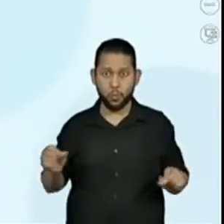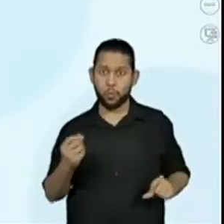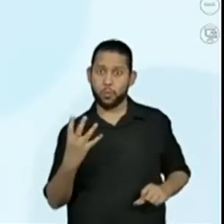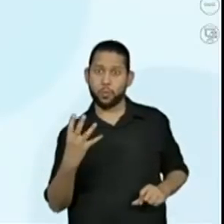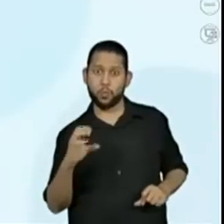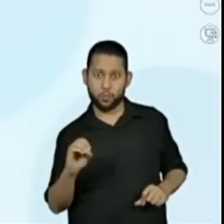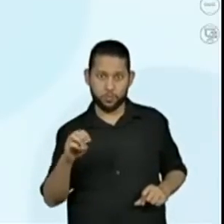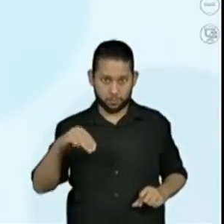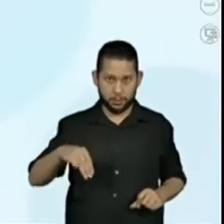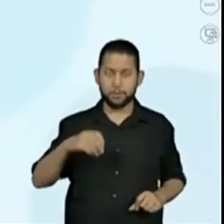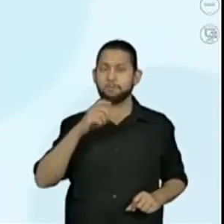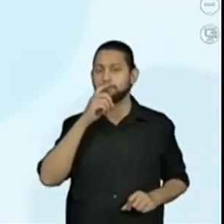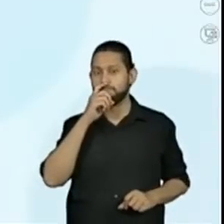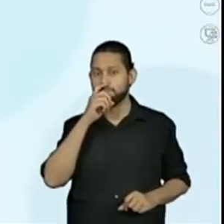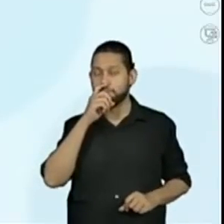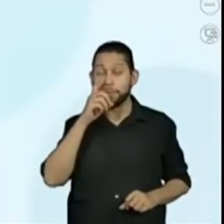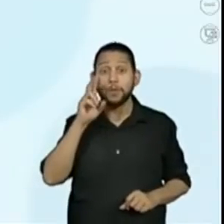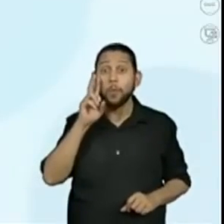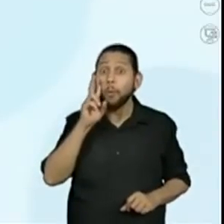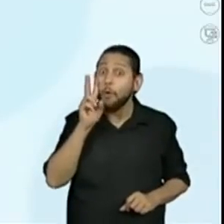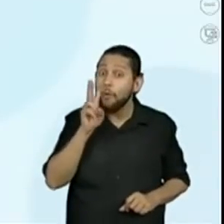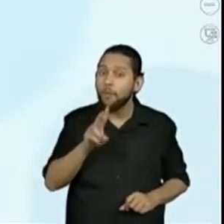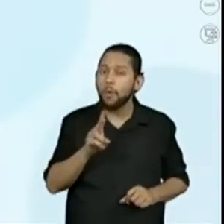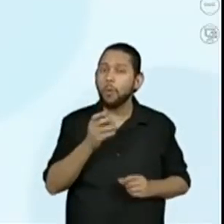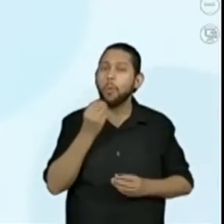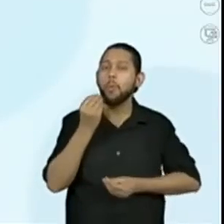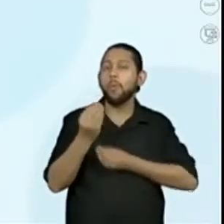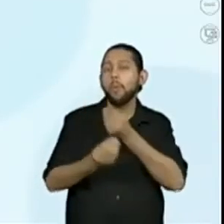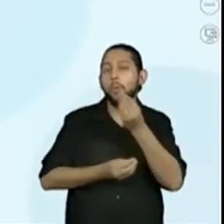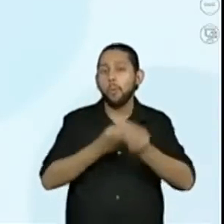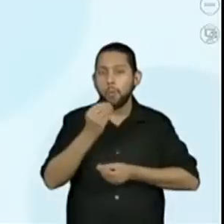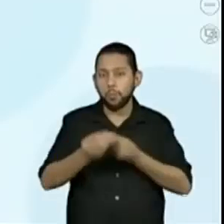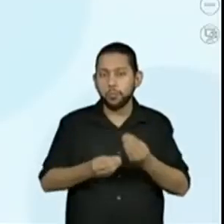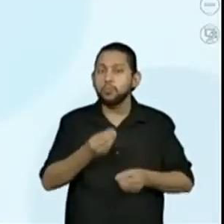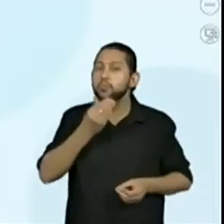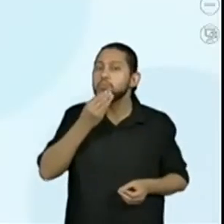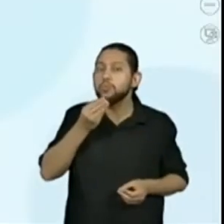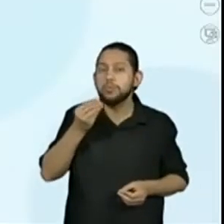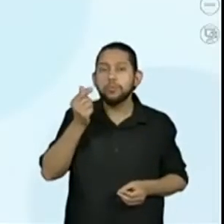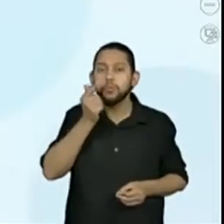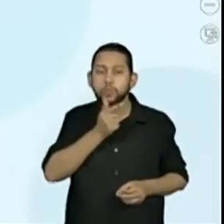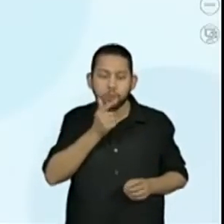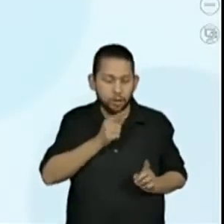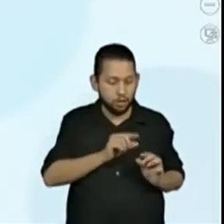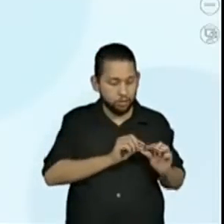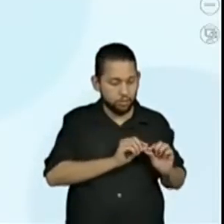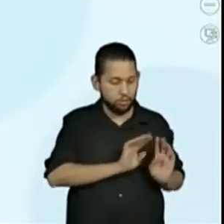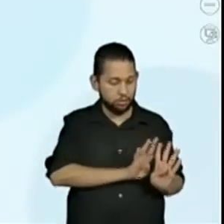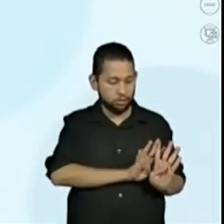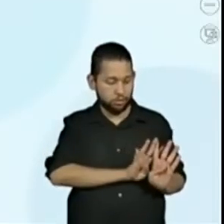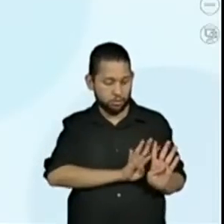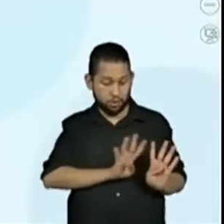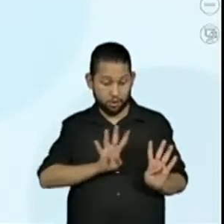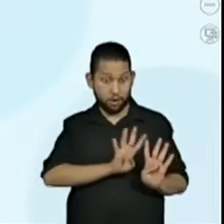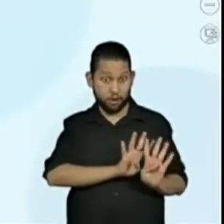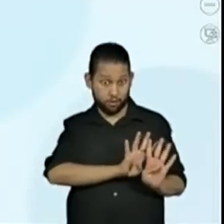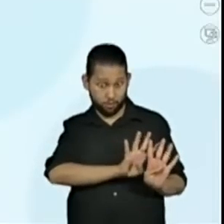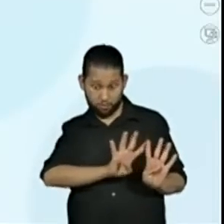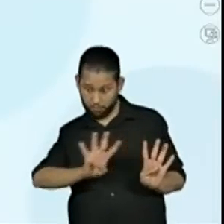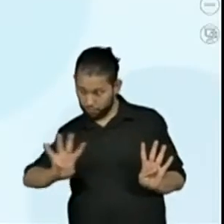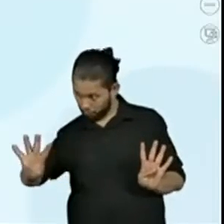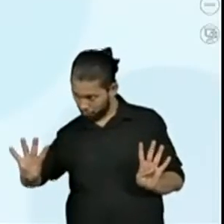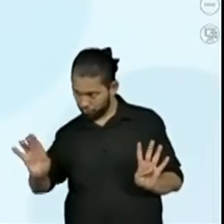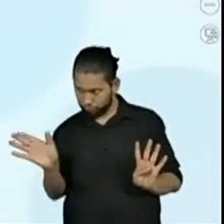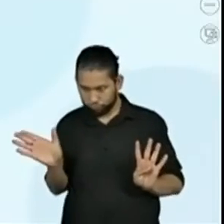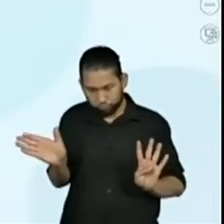algumas opções de como ele poderia fazer a horta e em seguida calcule a área que